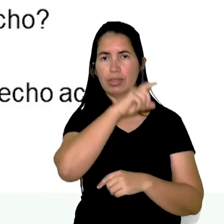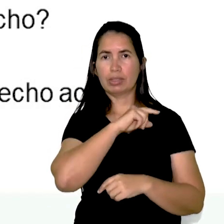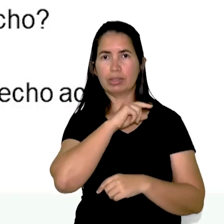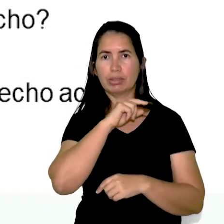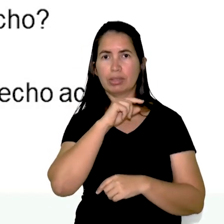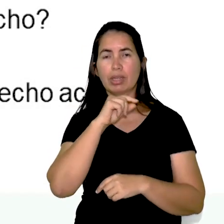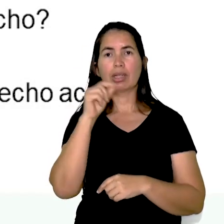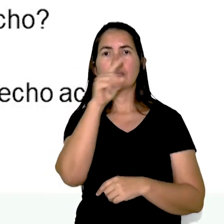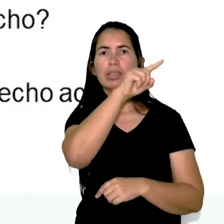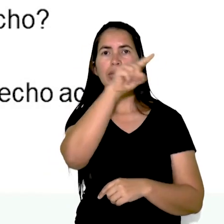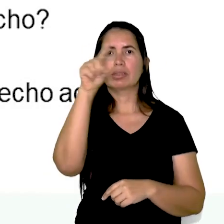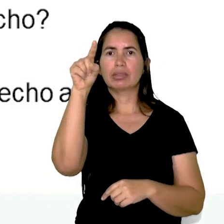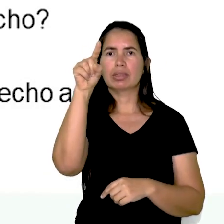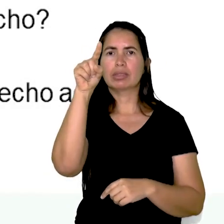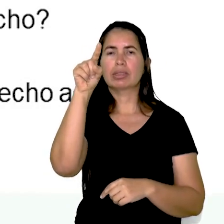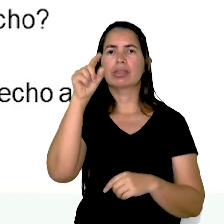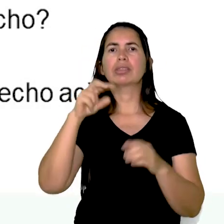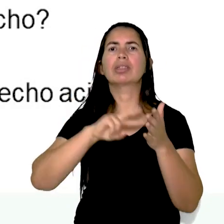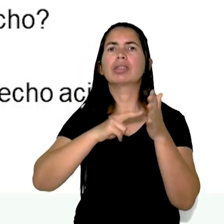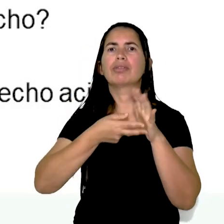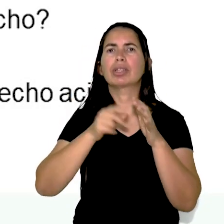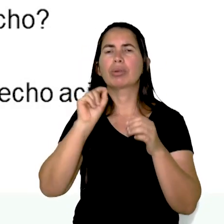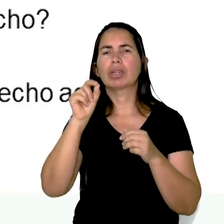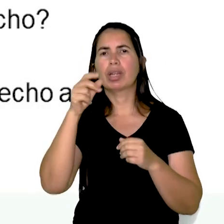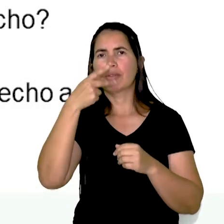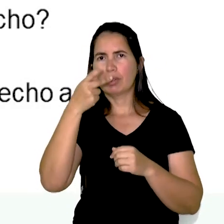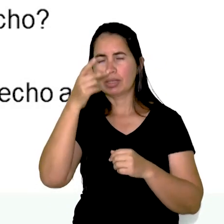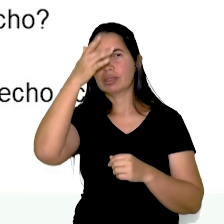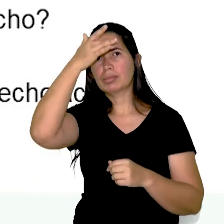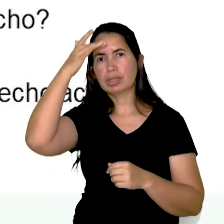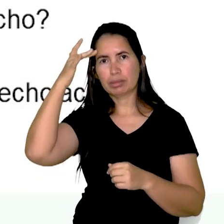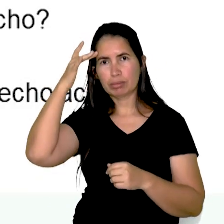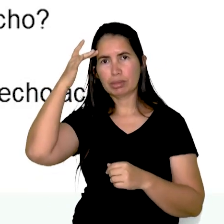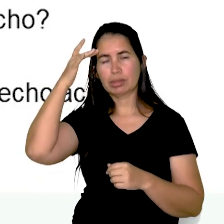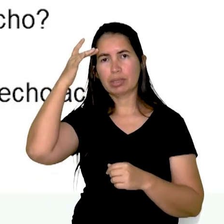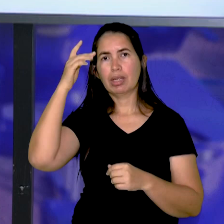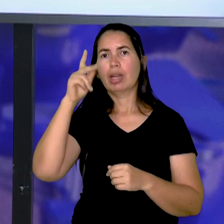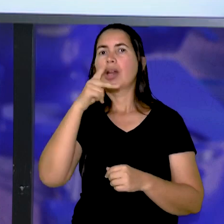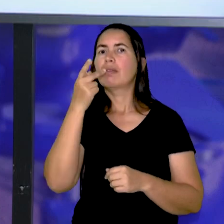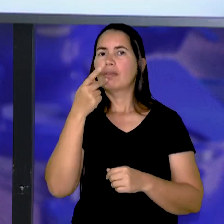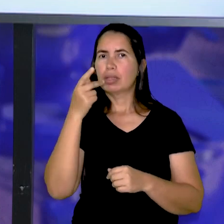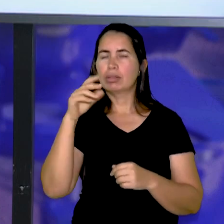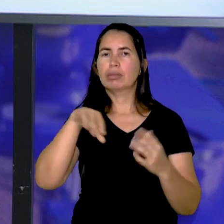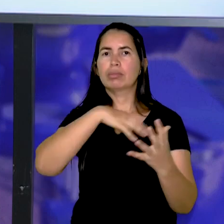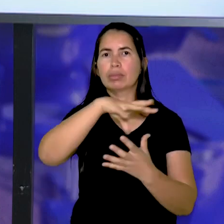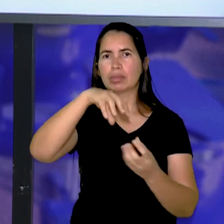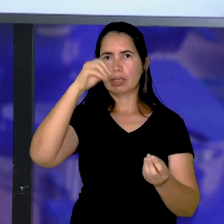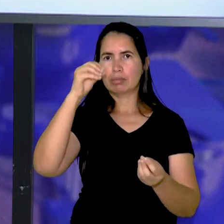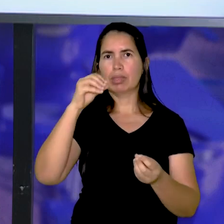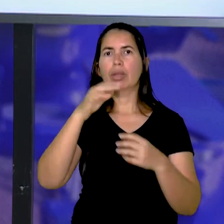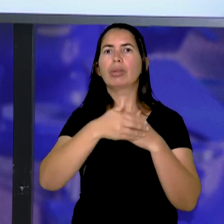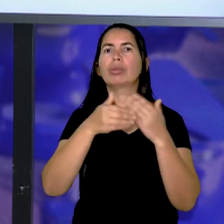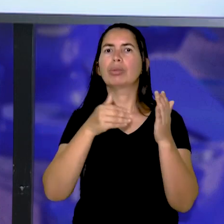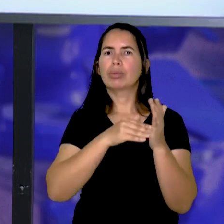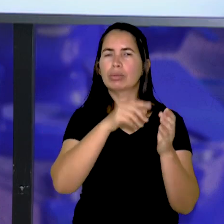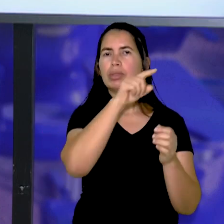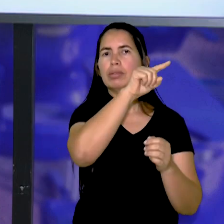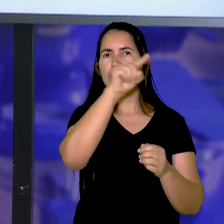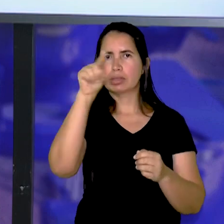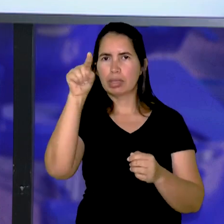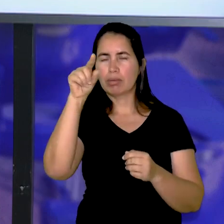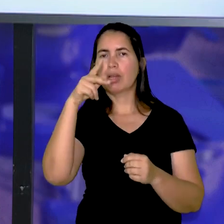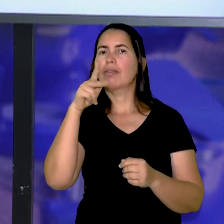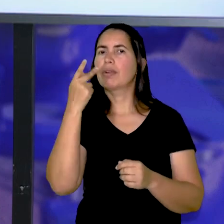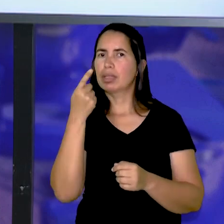que indicam os travessões, o que eu disse a vocês, a fala dos personagens, a fala dos fantasmas. Todo travessão no texto é usado para a fala